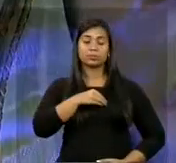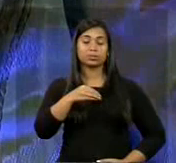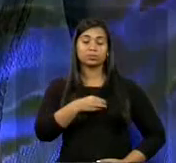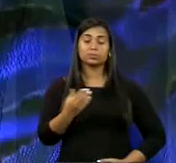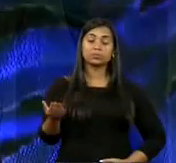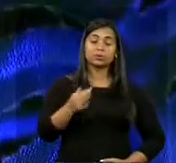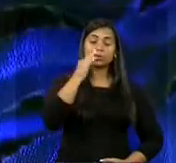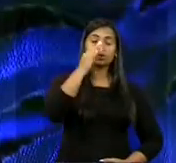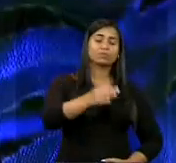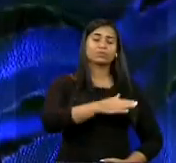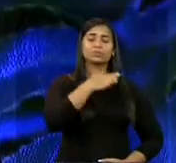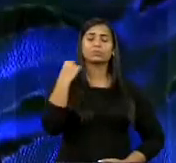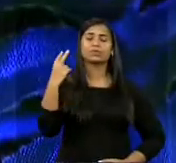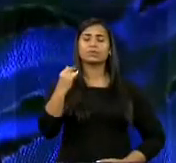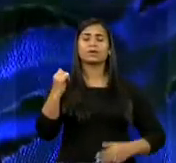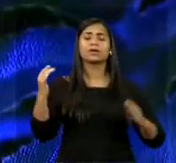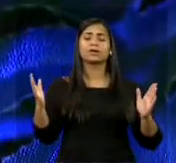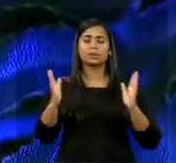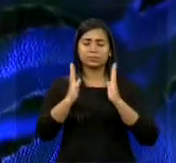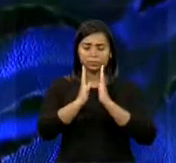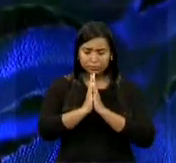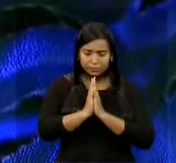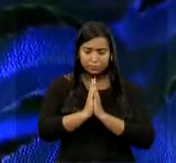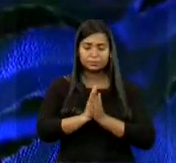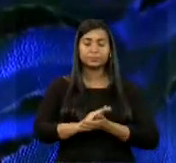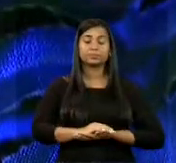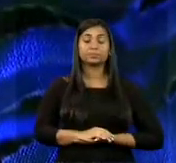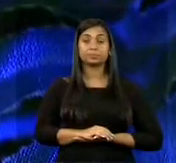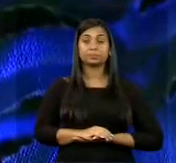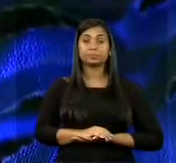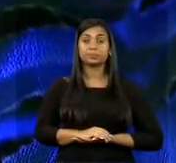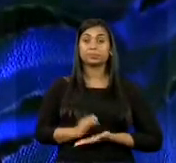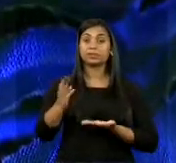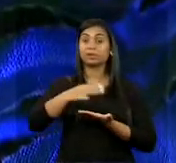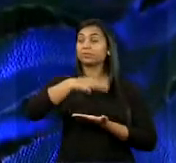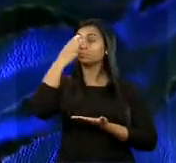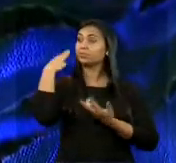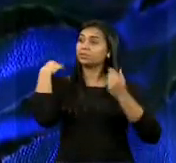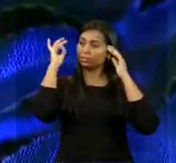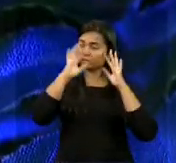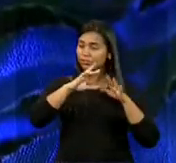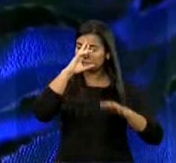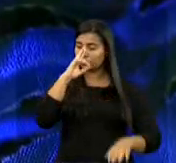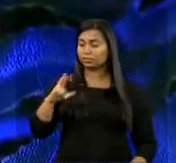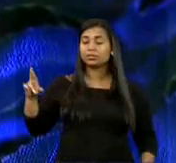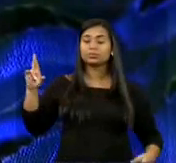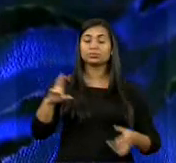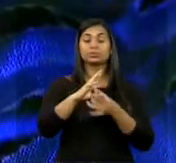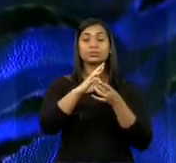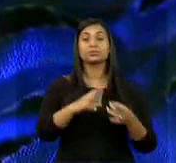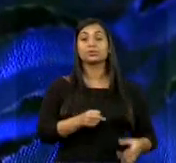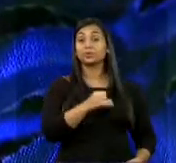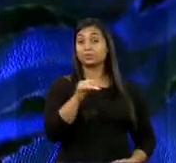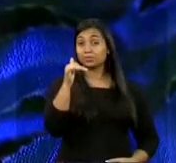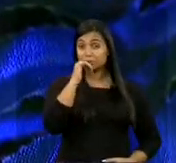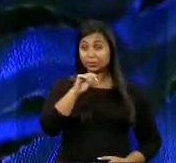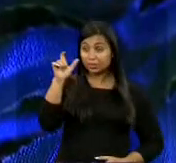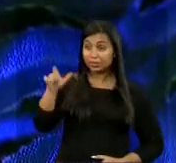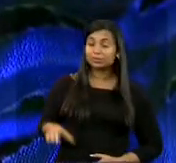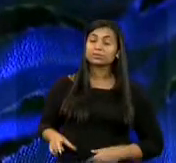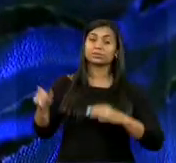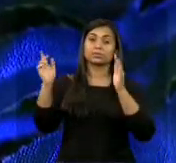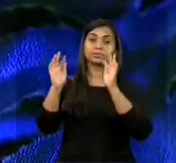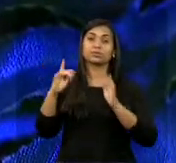nós, pecadores, agora e na hora de nossa morte. Amém. Ave Maria, cheia de graça, o Senhor é